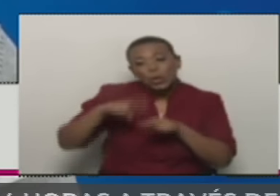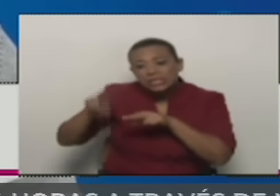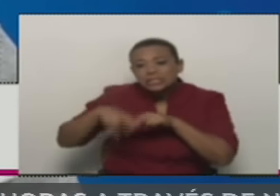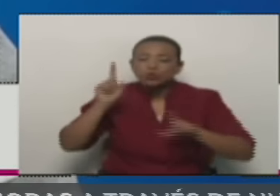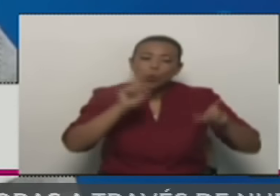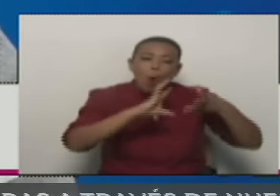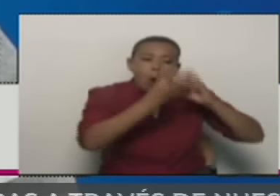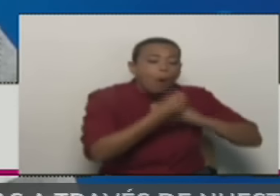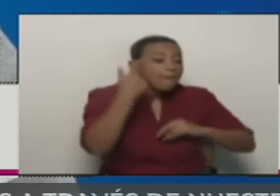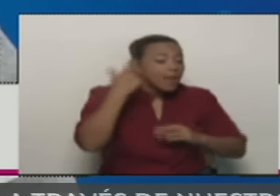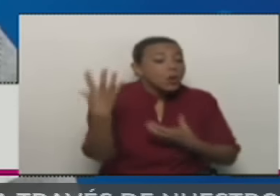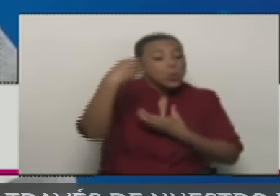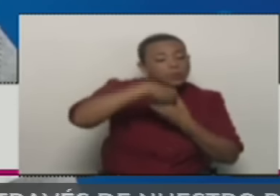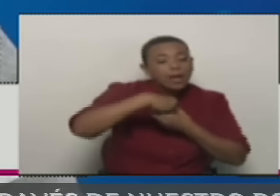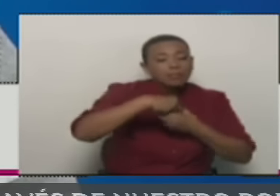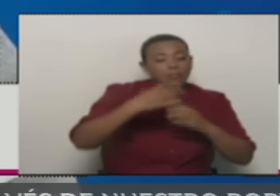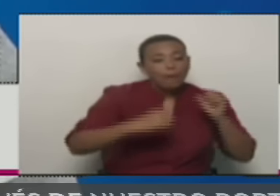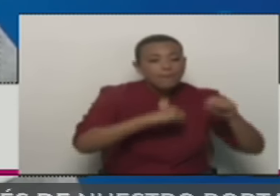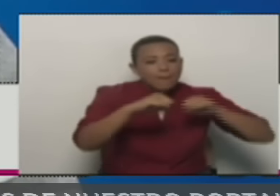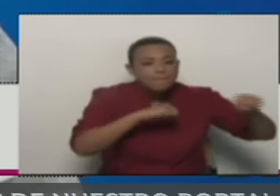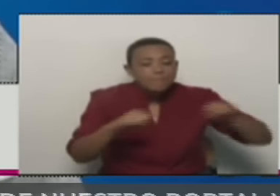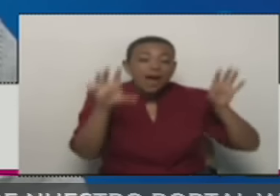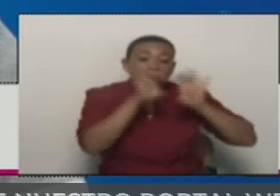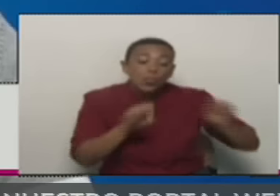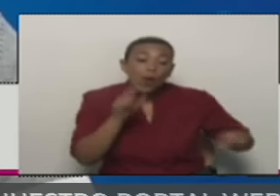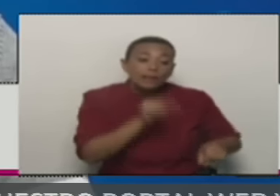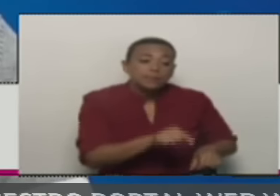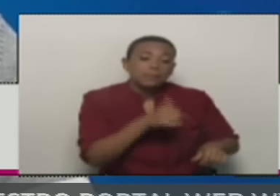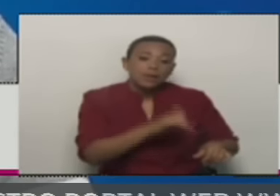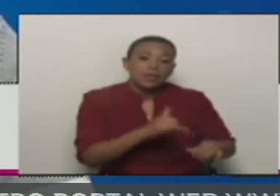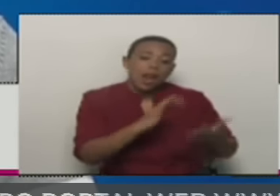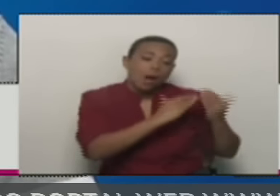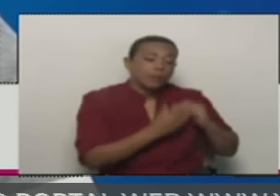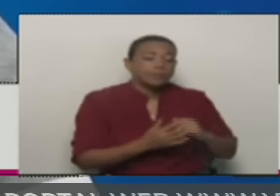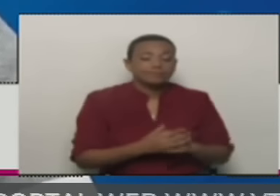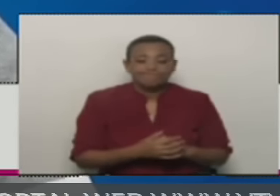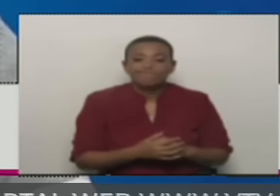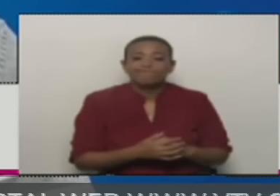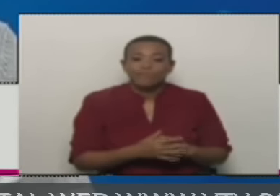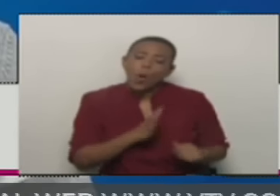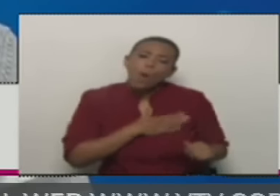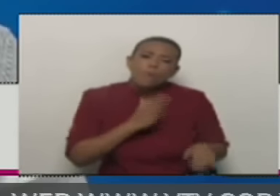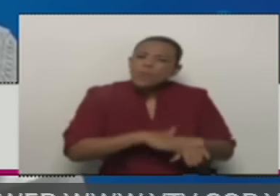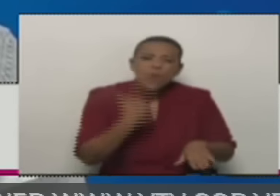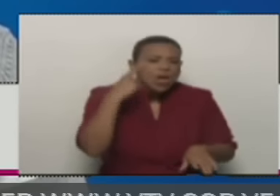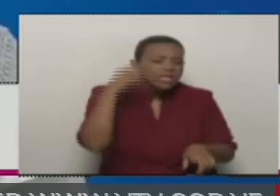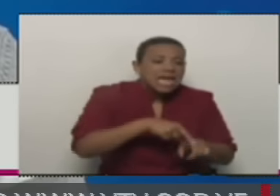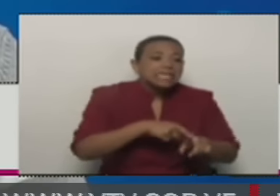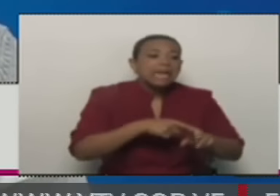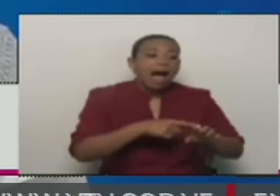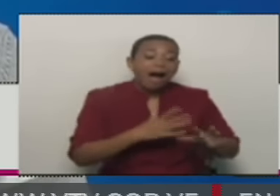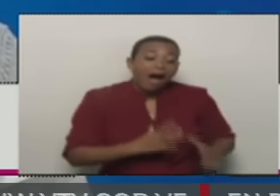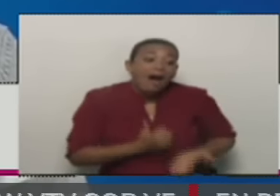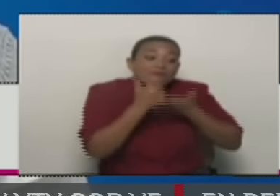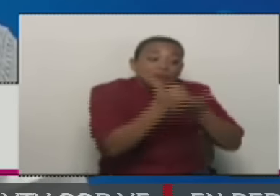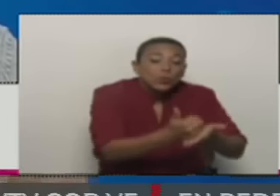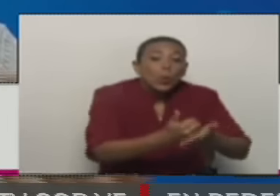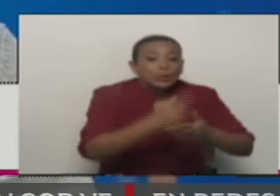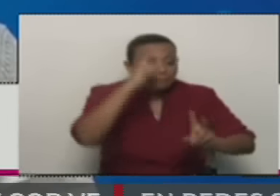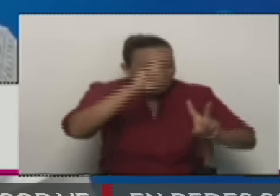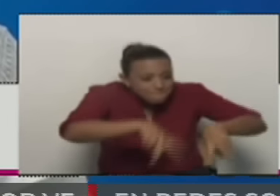jóvenes, incluyendo la parte educativa en las comunas. Porque a agroecologia, né, para